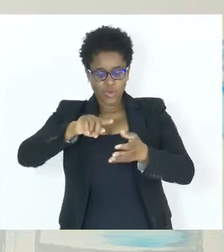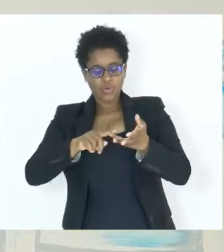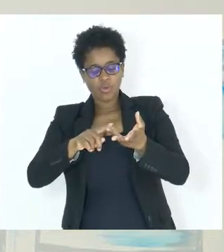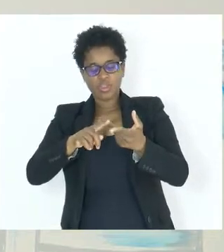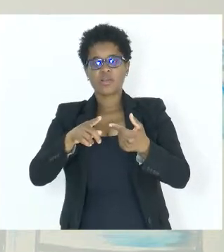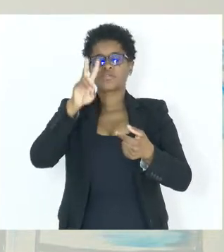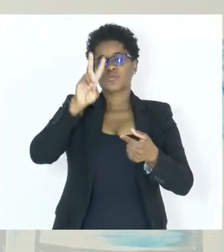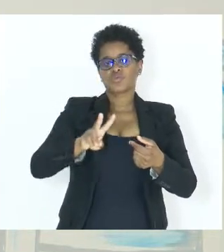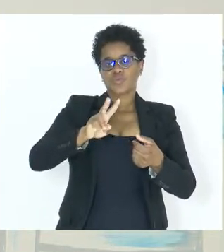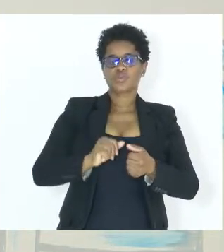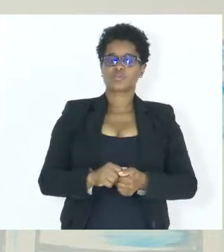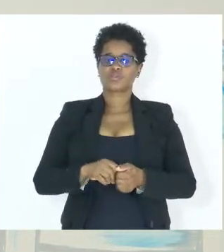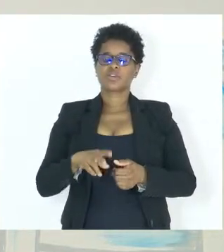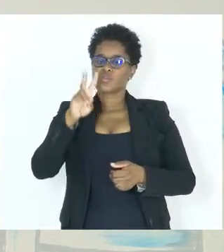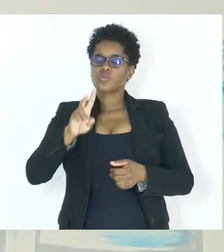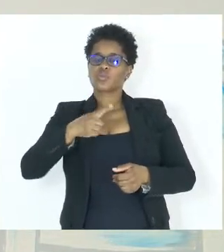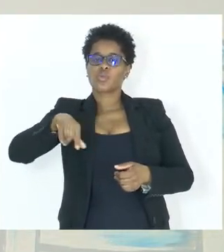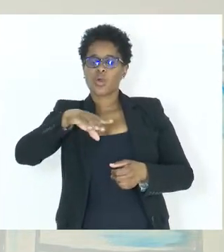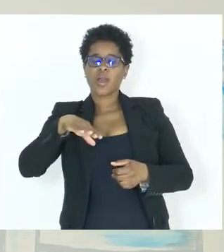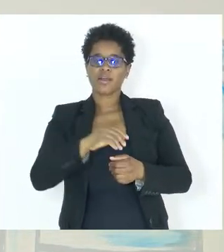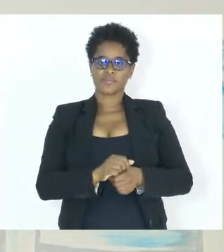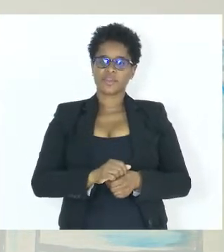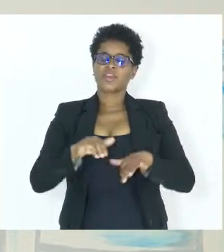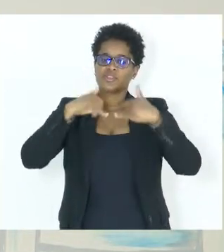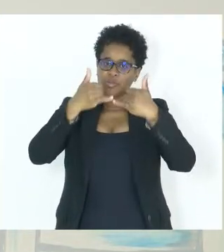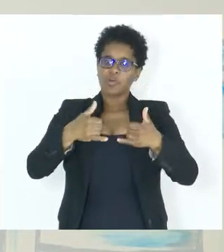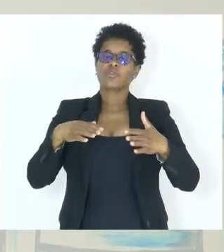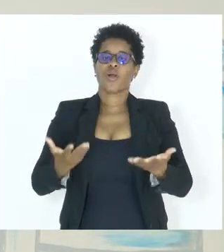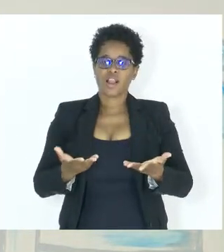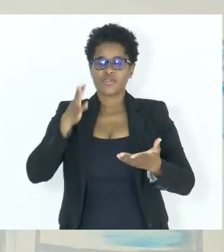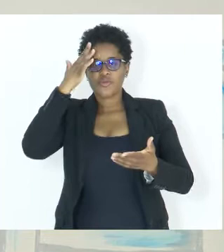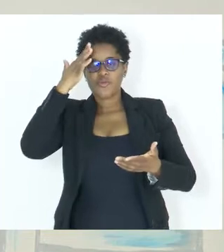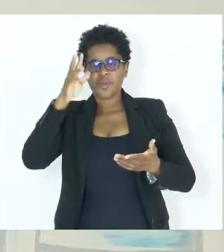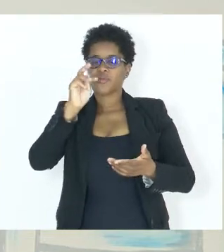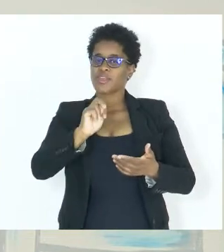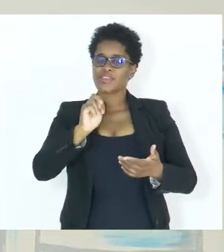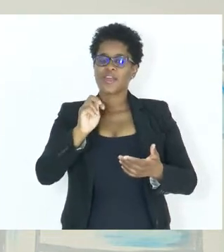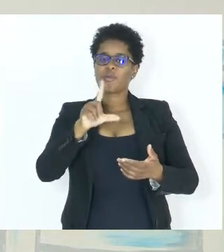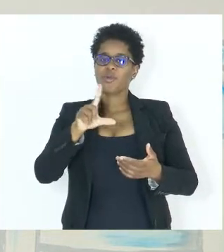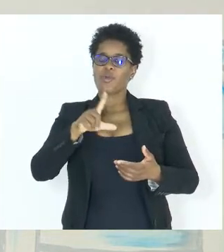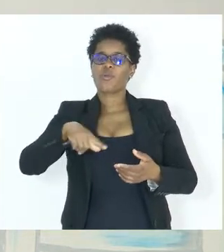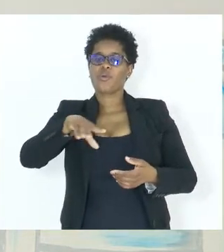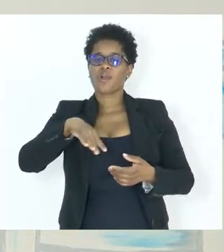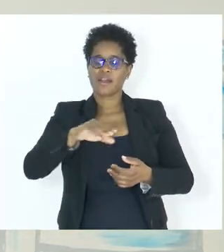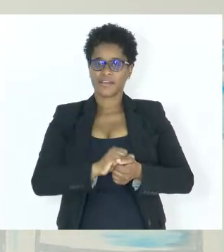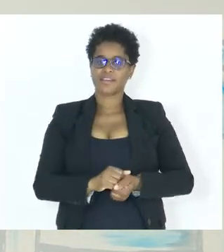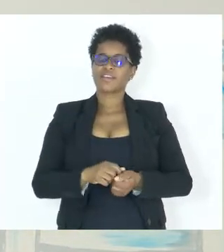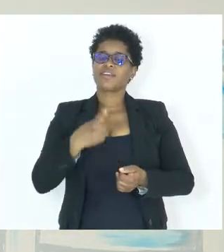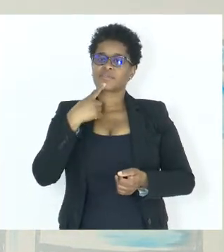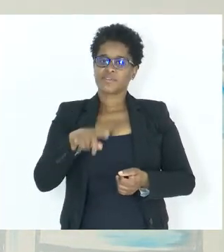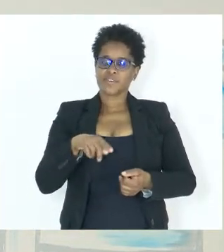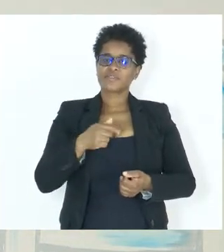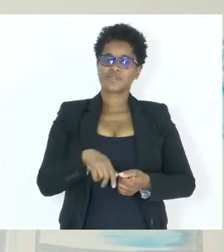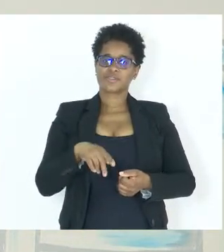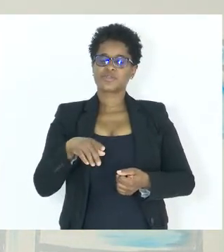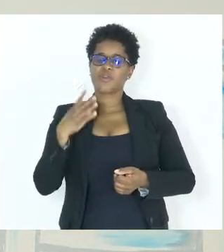o que está no segundo lugar, depois vem qual? O número. O terceiro lugar, vamos lá meninos, vamos